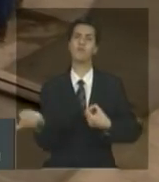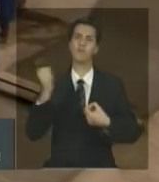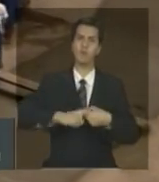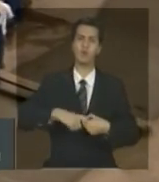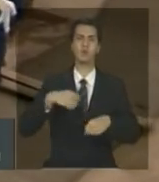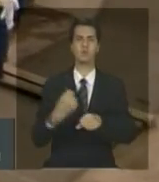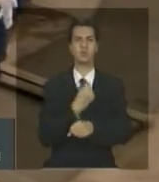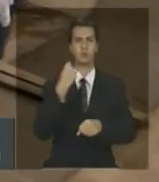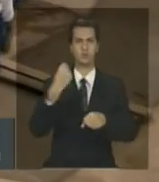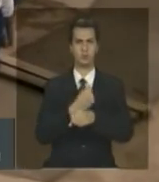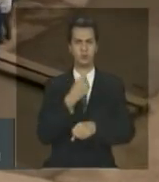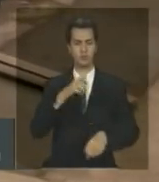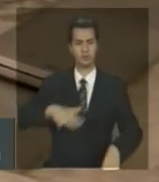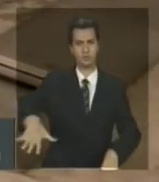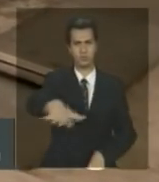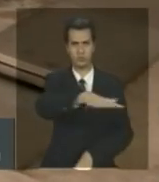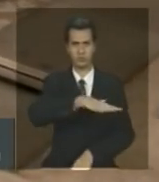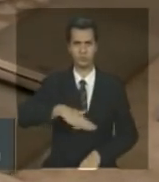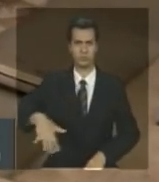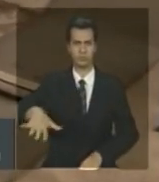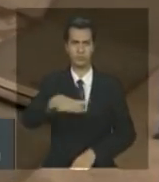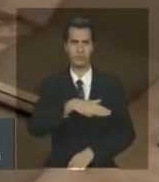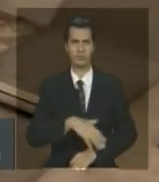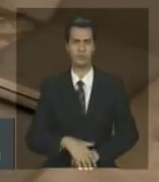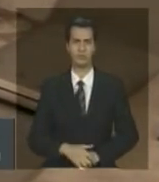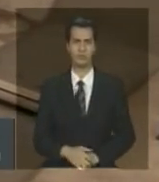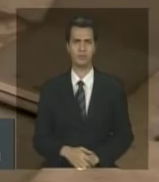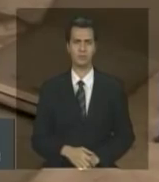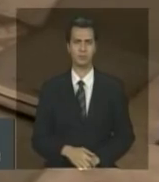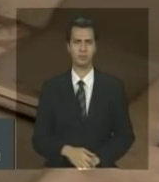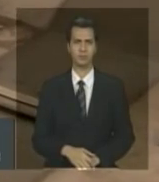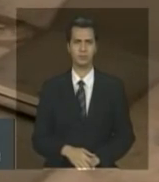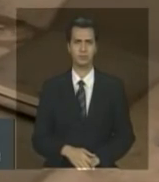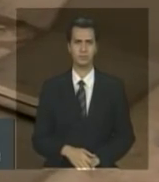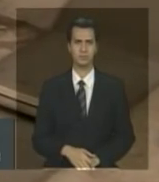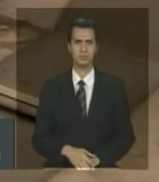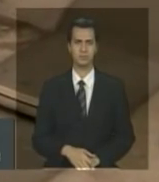das obras nesse trecho do rio.